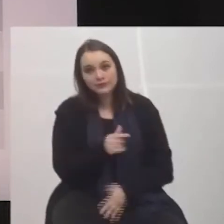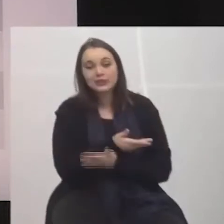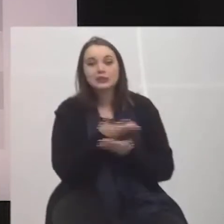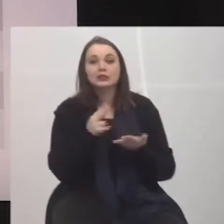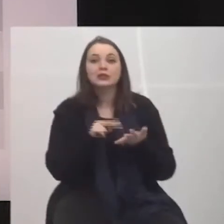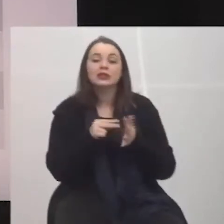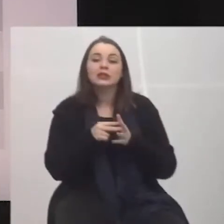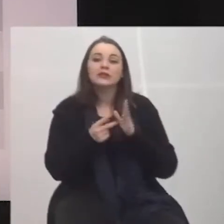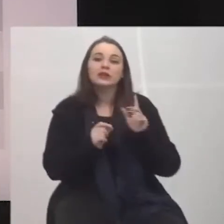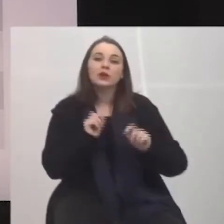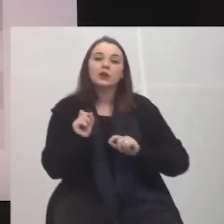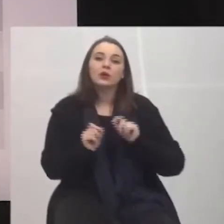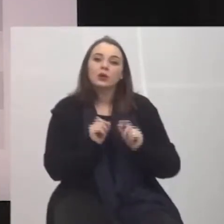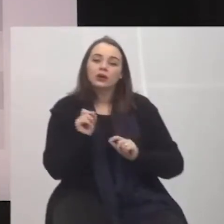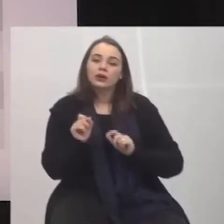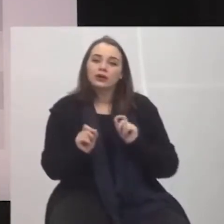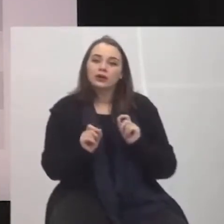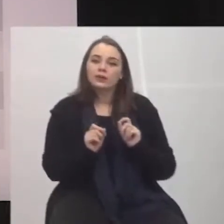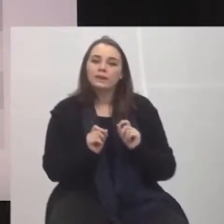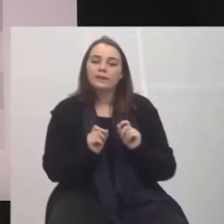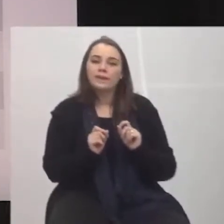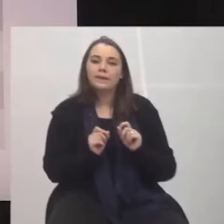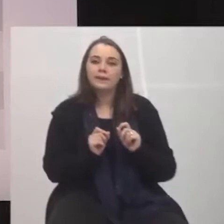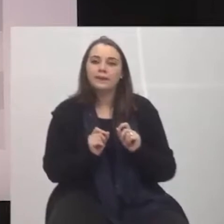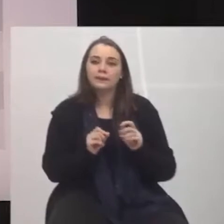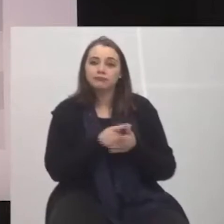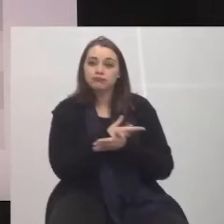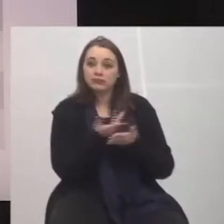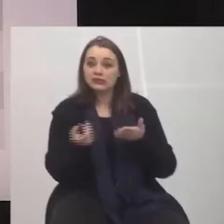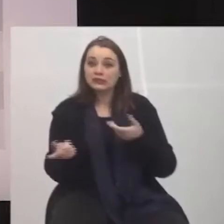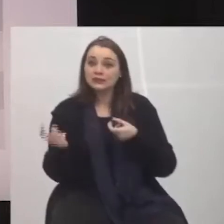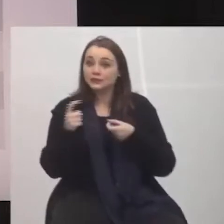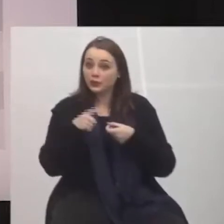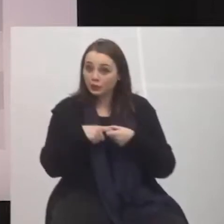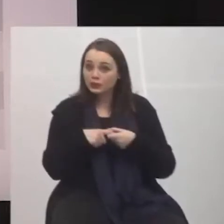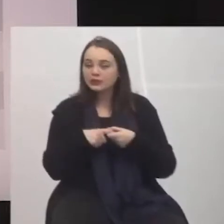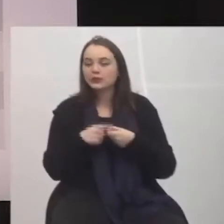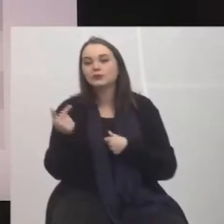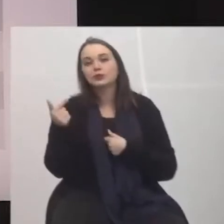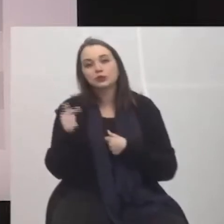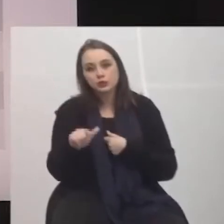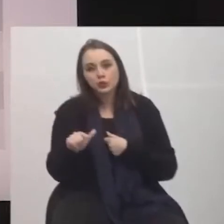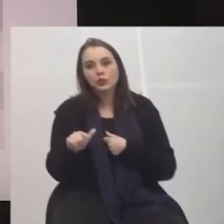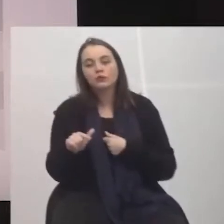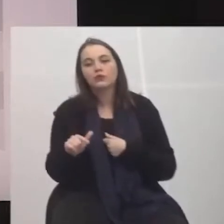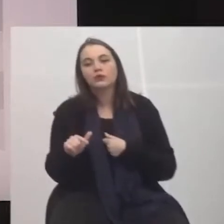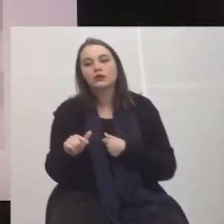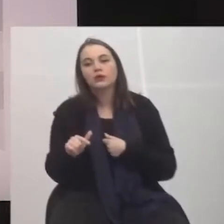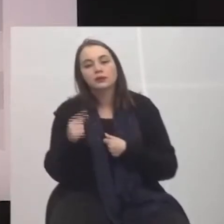que elas estão sendo retomadas e novamente pensadas para que